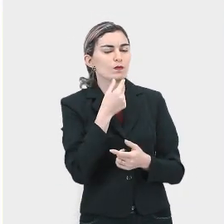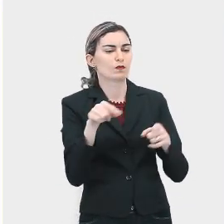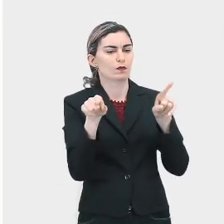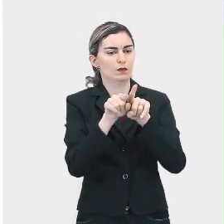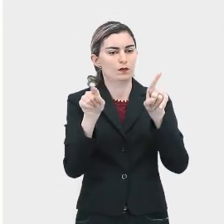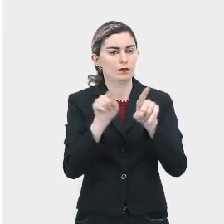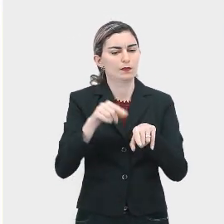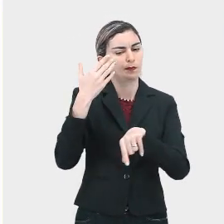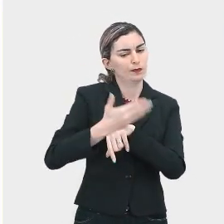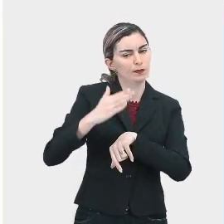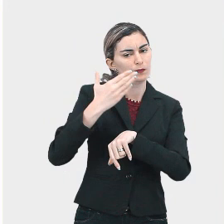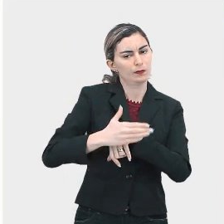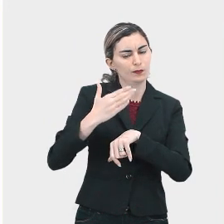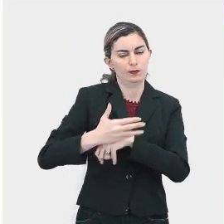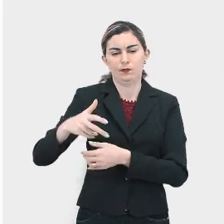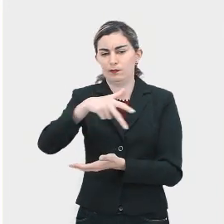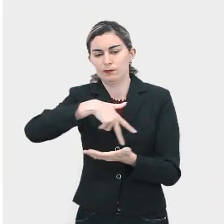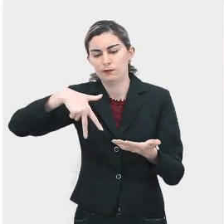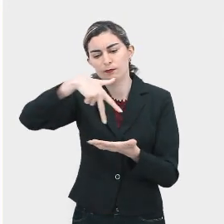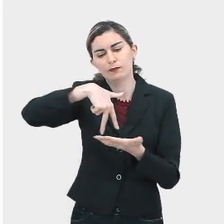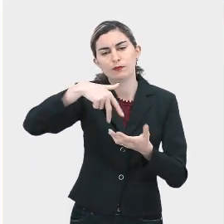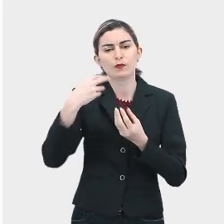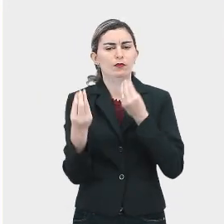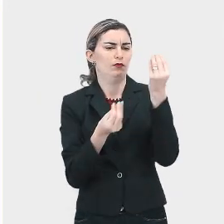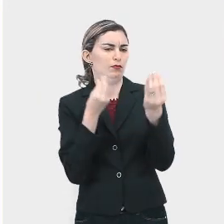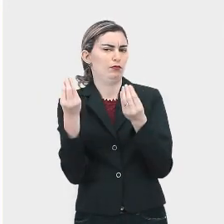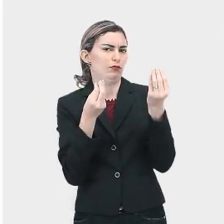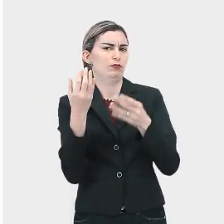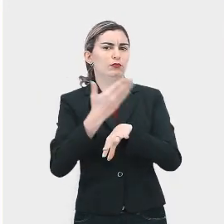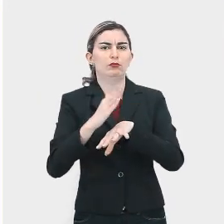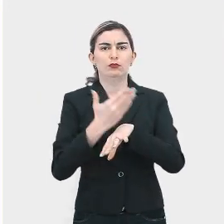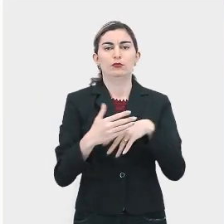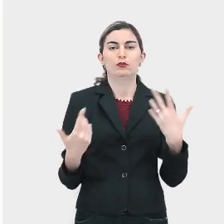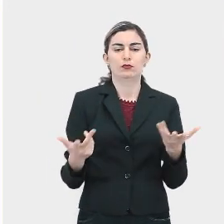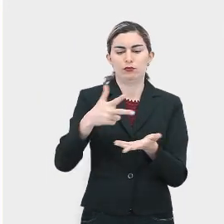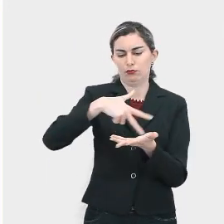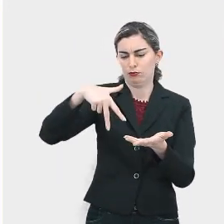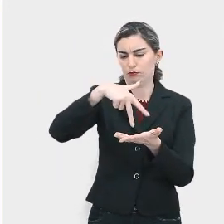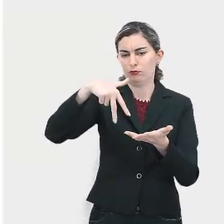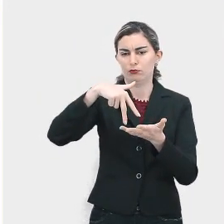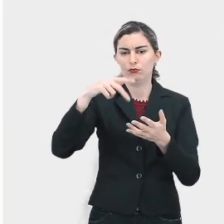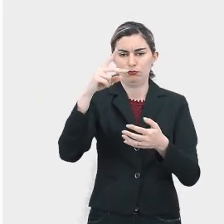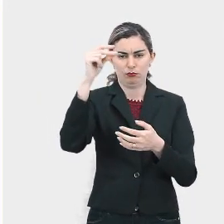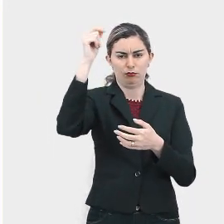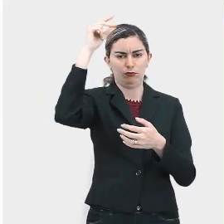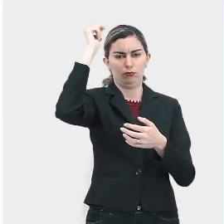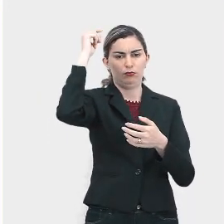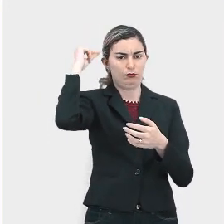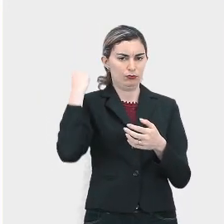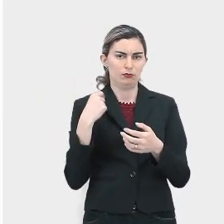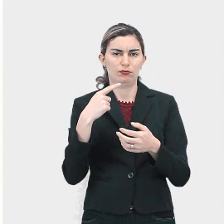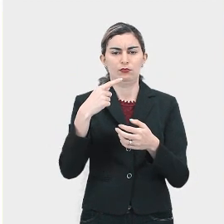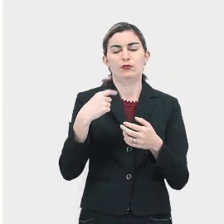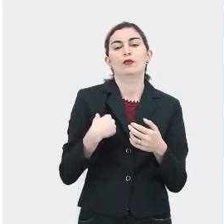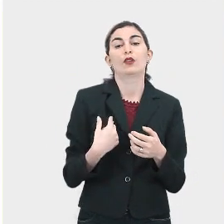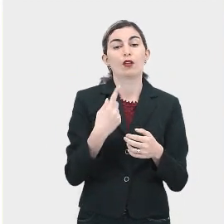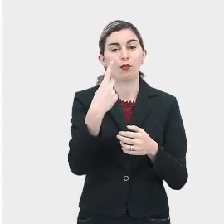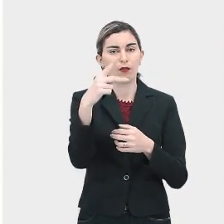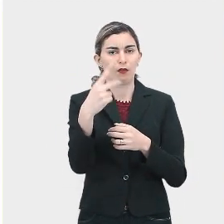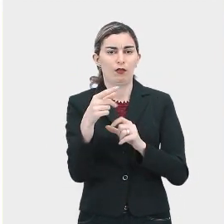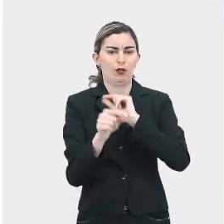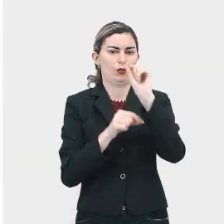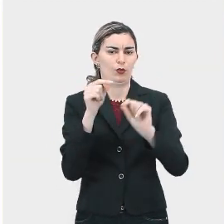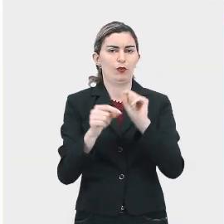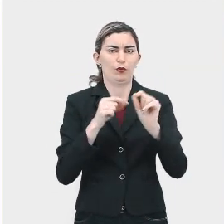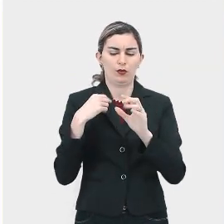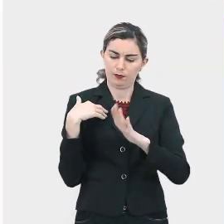homens também praticavam a dança. Mas como era essa prática? A dança, lá na época da pré-história,